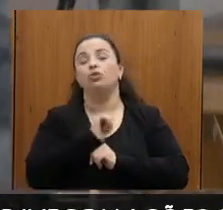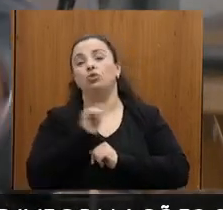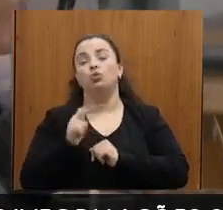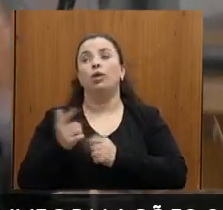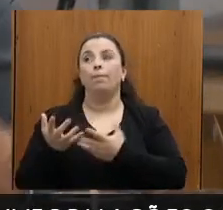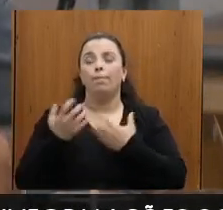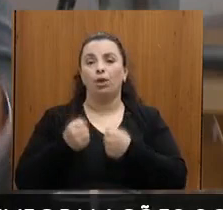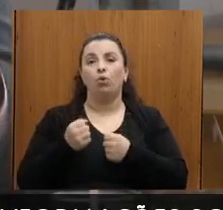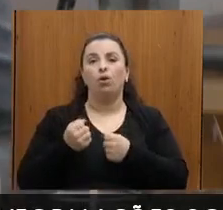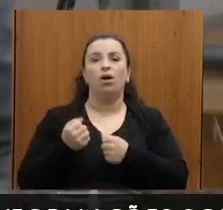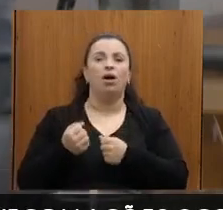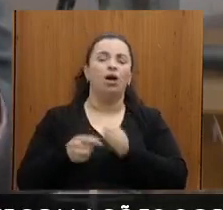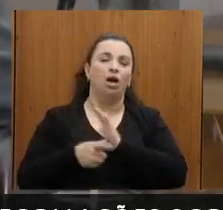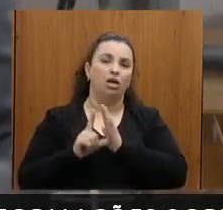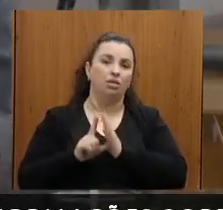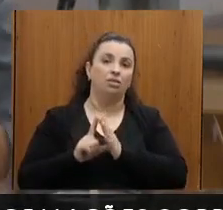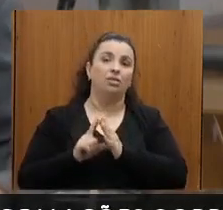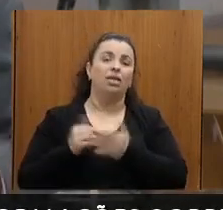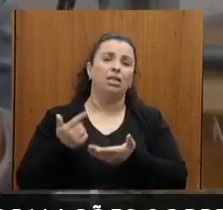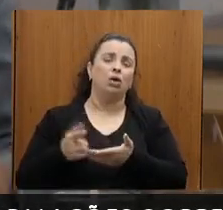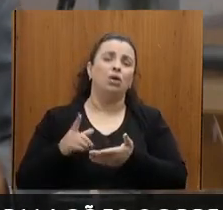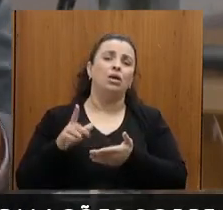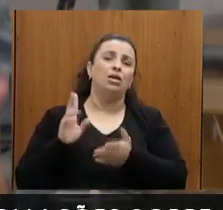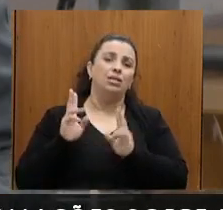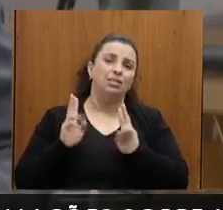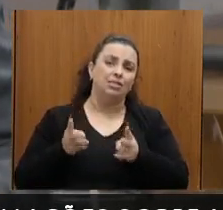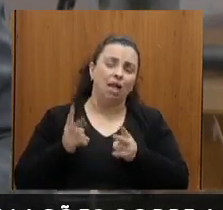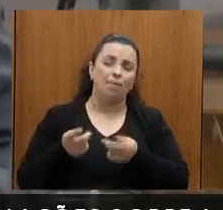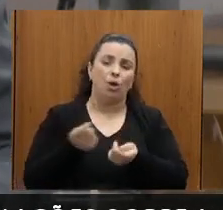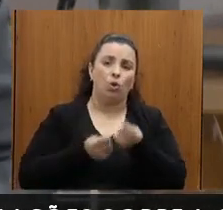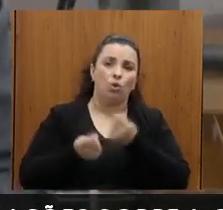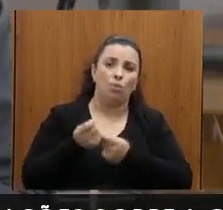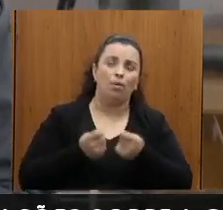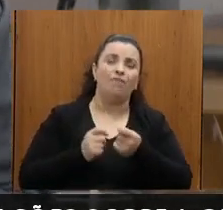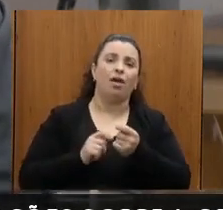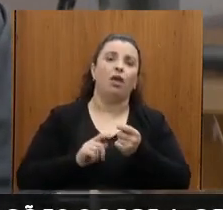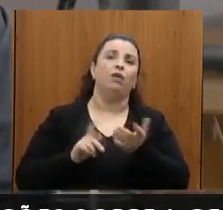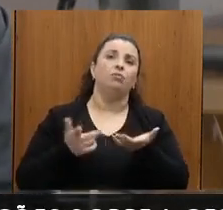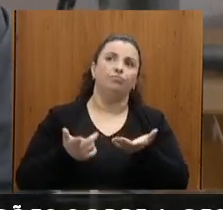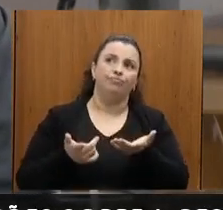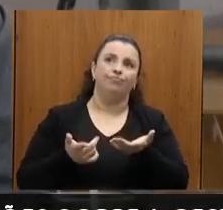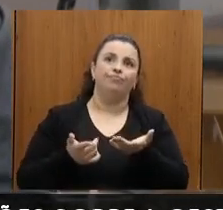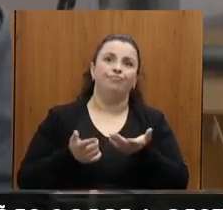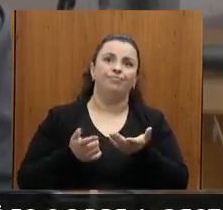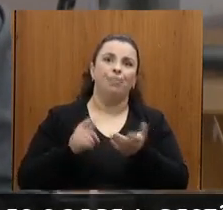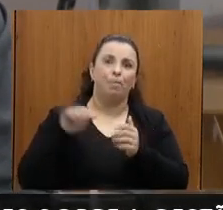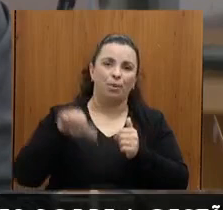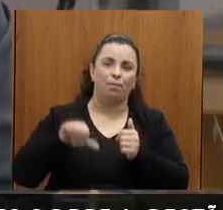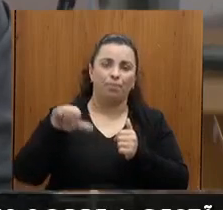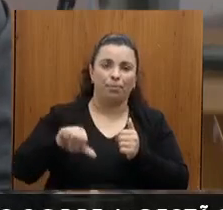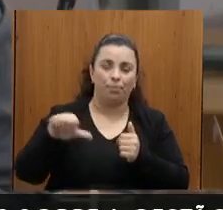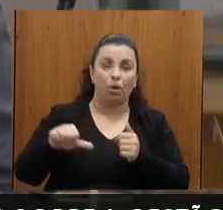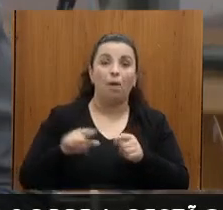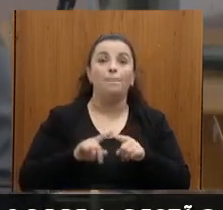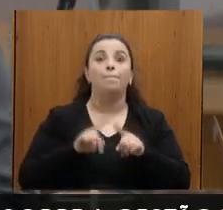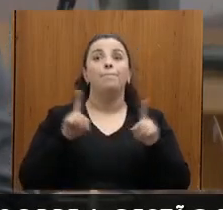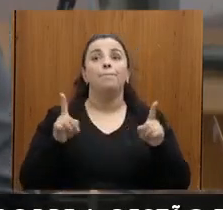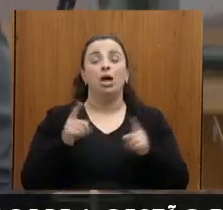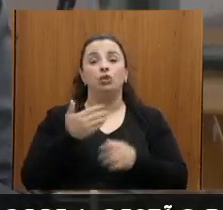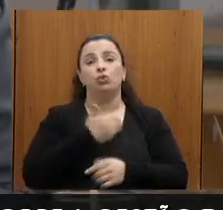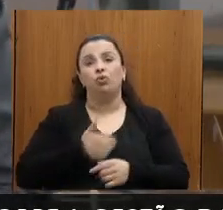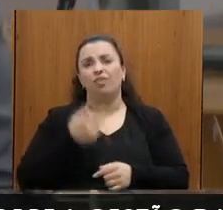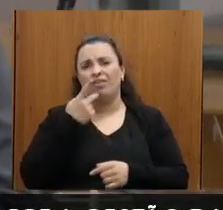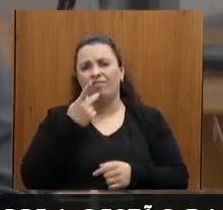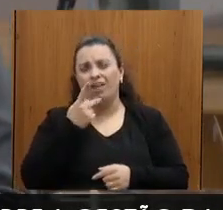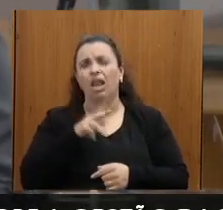de reais também do governo anterior e por aí vai. Então, quer dizer, é uma condição econômica que vai se agravando. Mas, enfim, o governo tem dito que está colocando as contas em